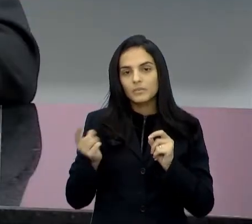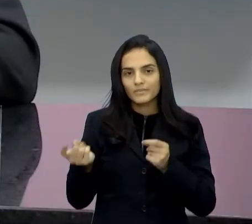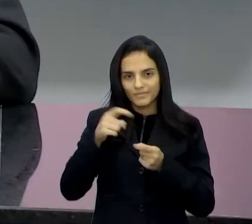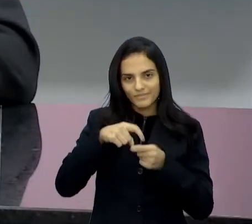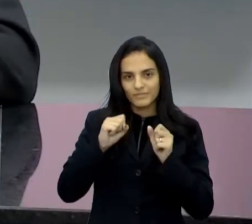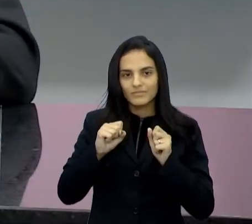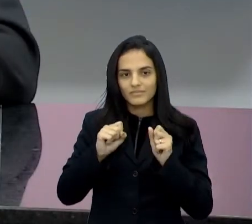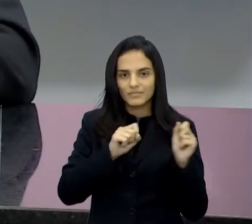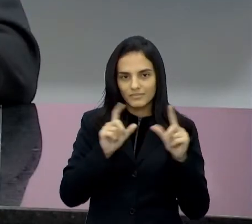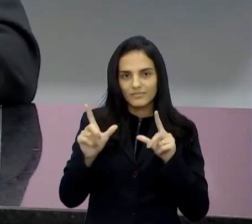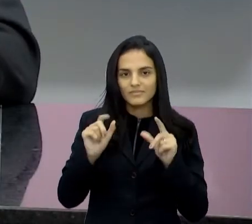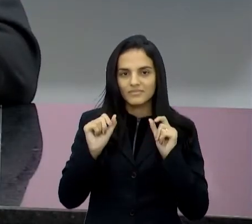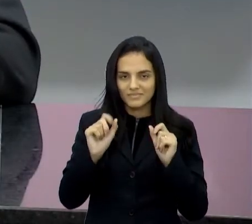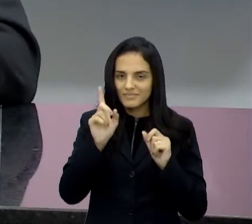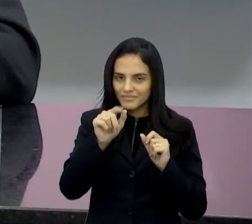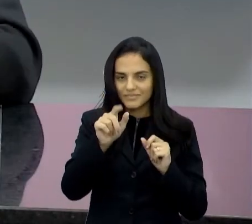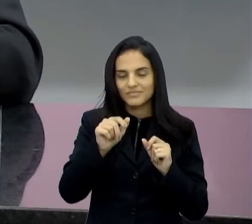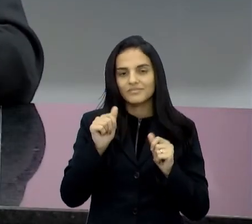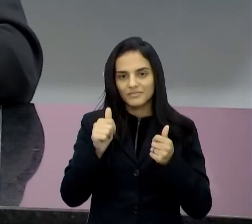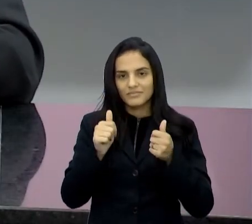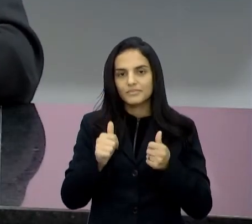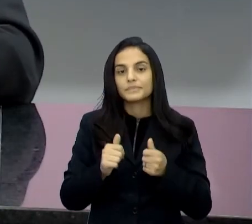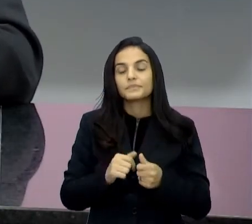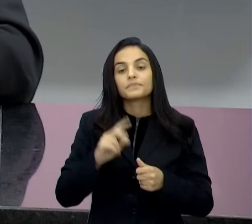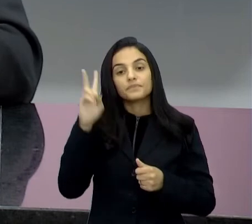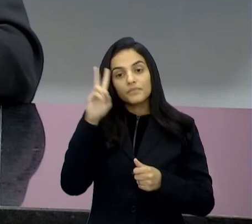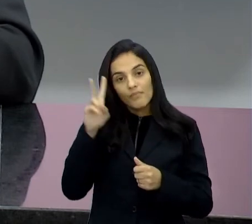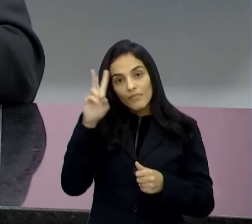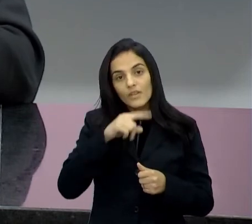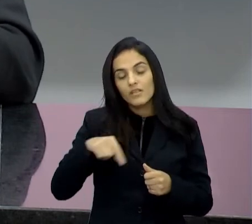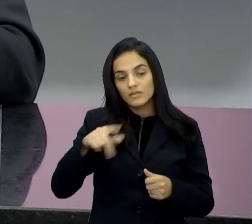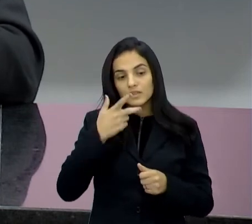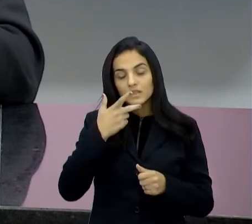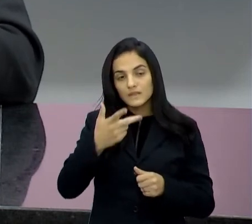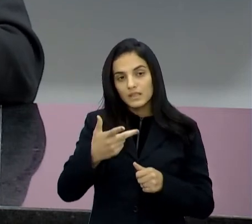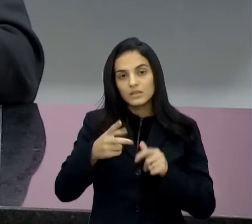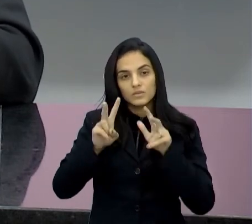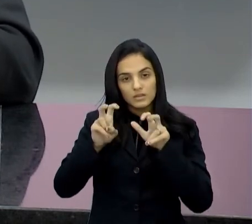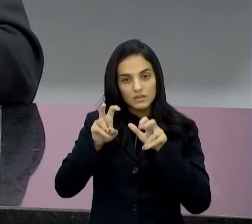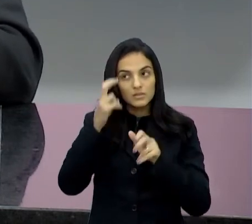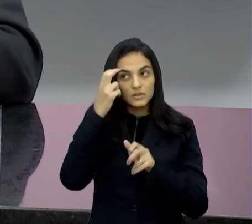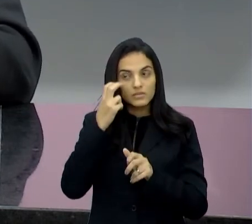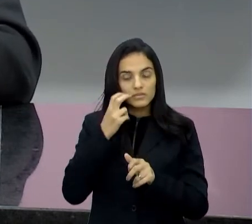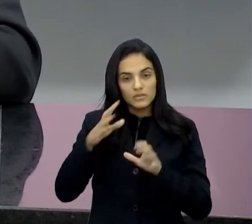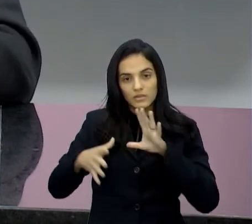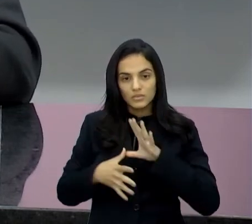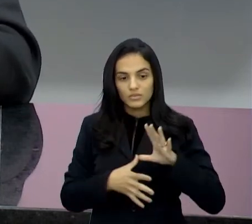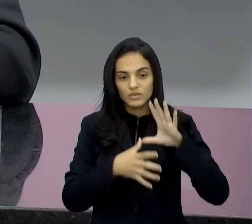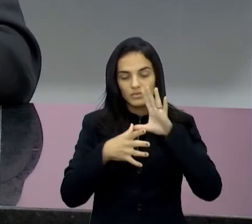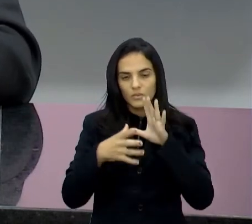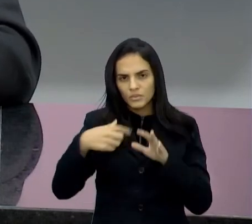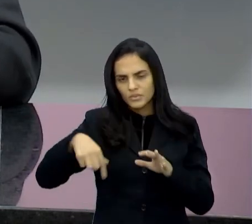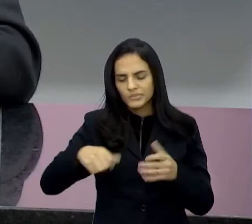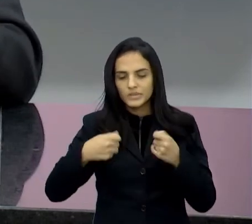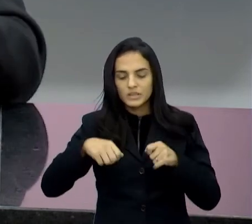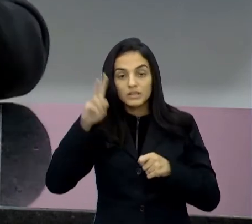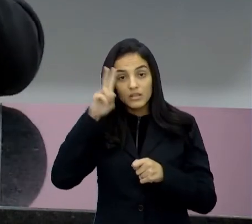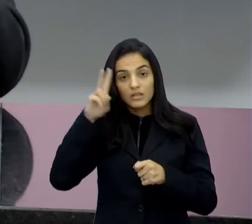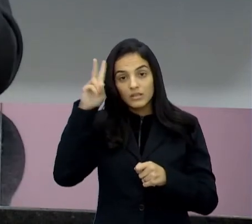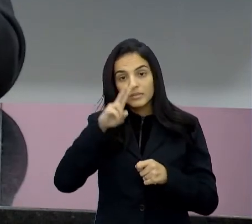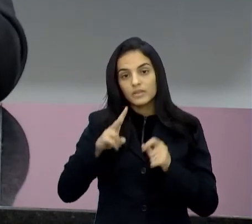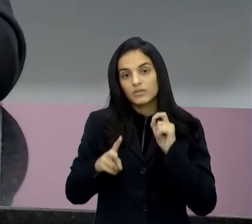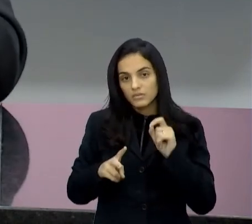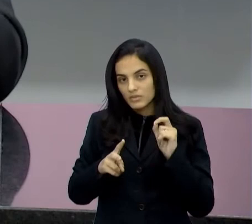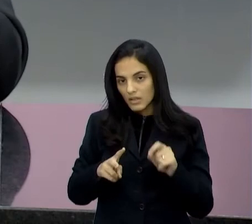mim? Isso. Lembrando que, quando a gente fala da dimensão cultural de um território, a gente tem que lembrar que